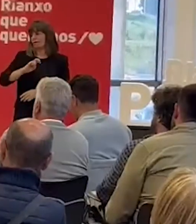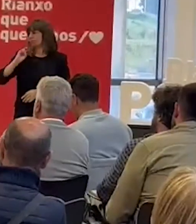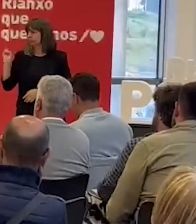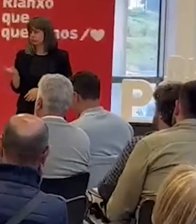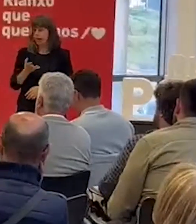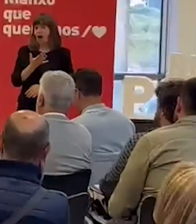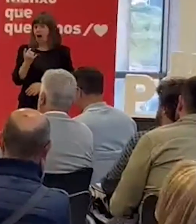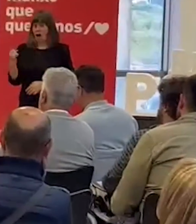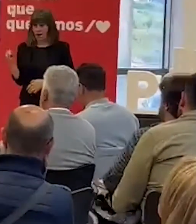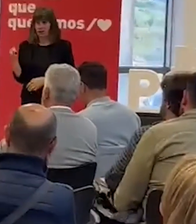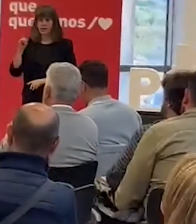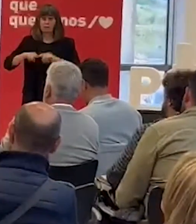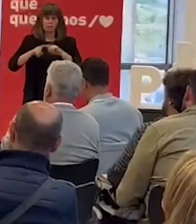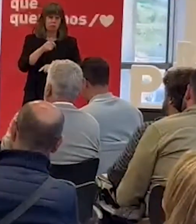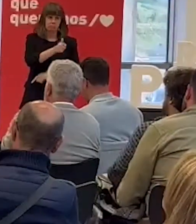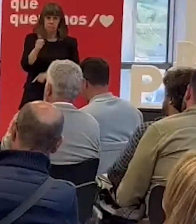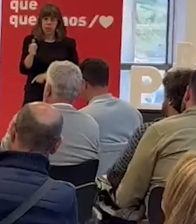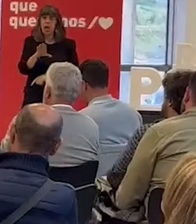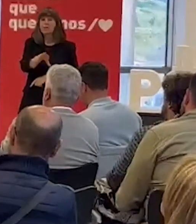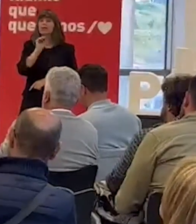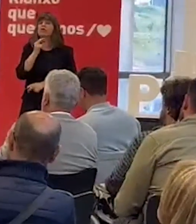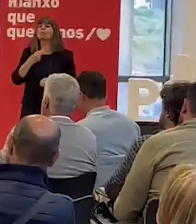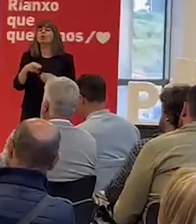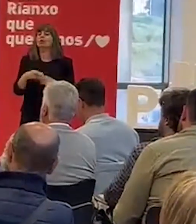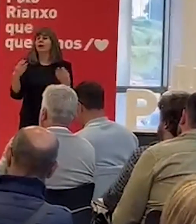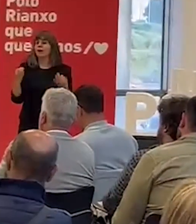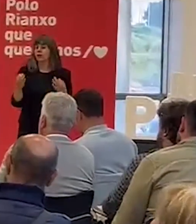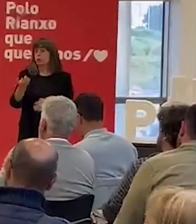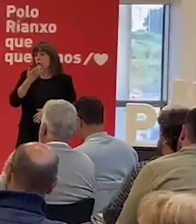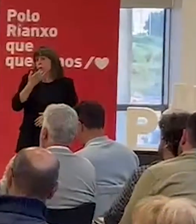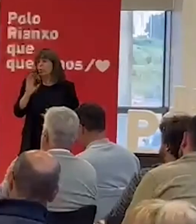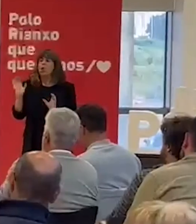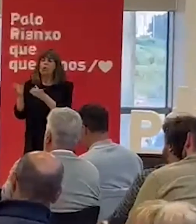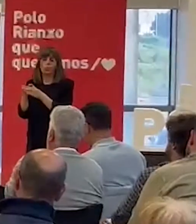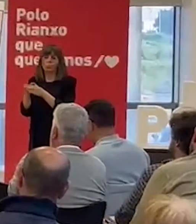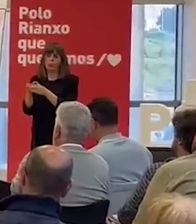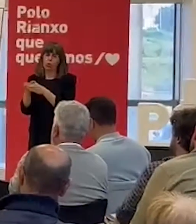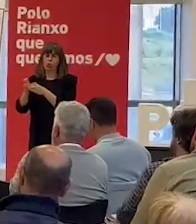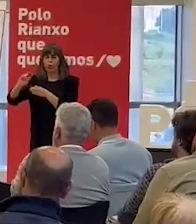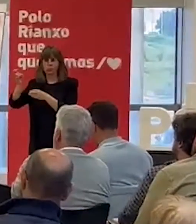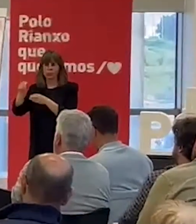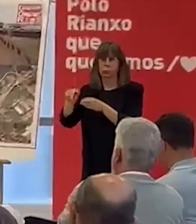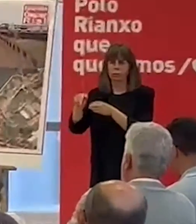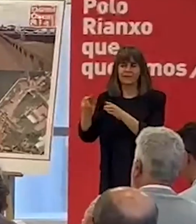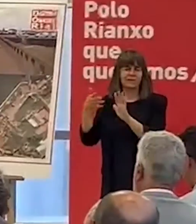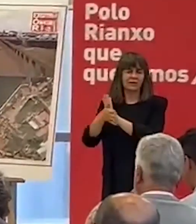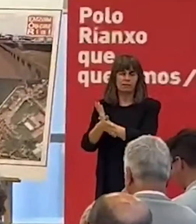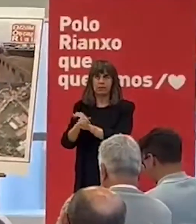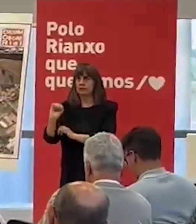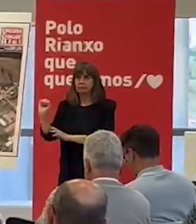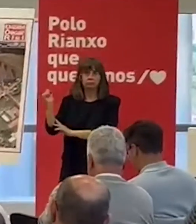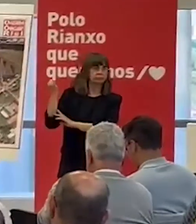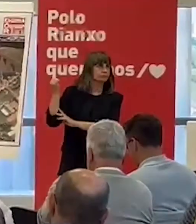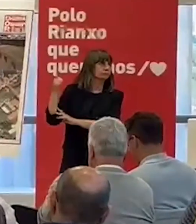maneiras de entender a política como a deses que miran sempre de cara a outro lado,